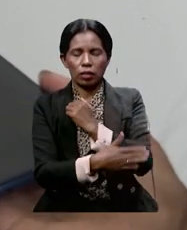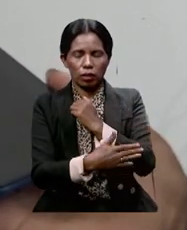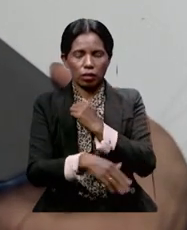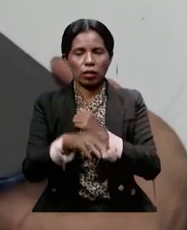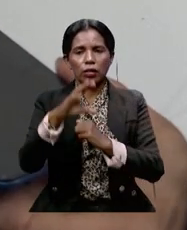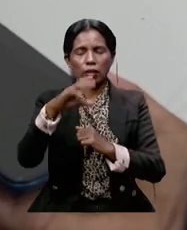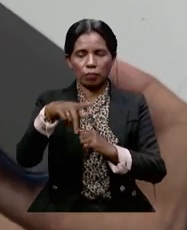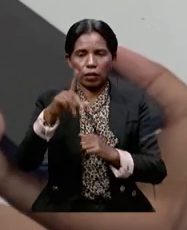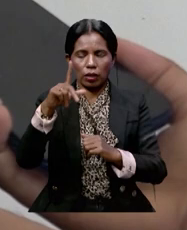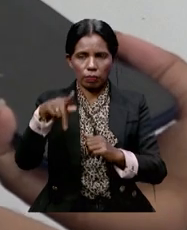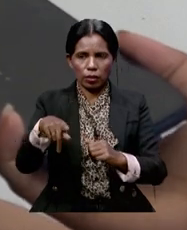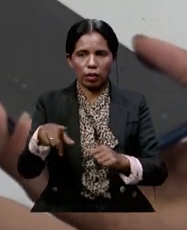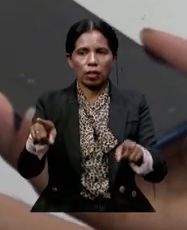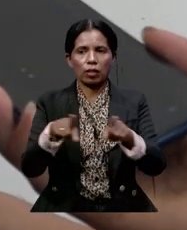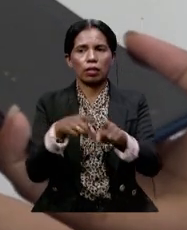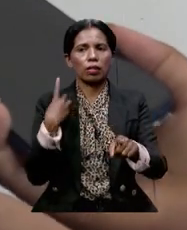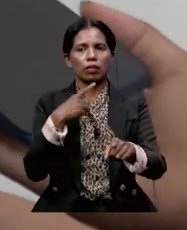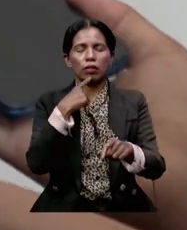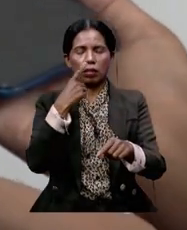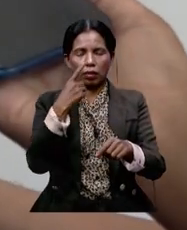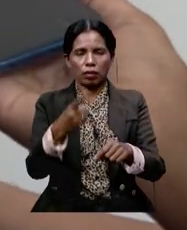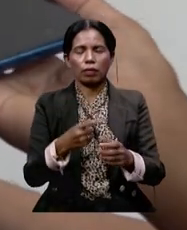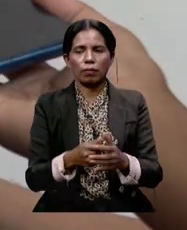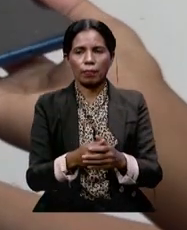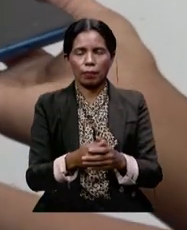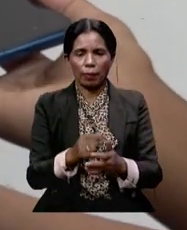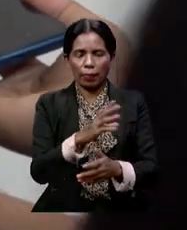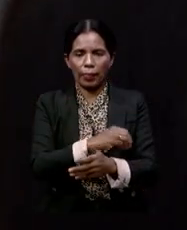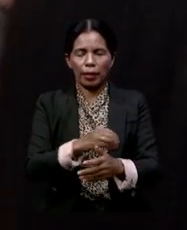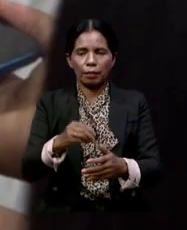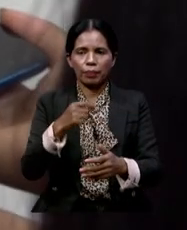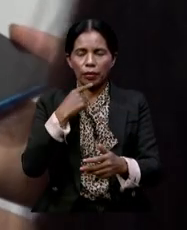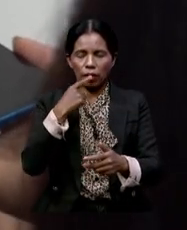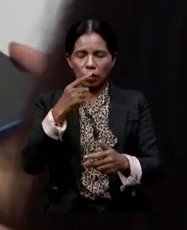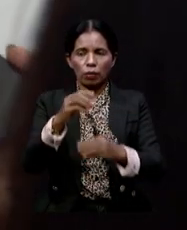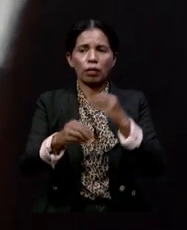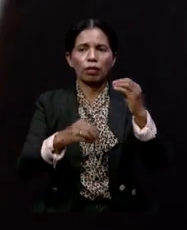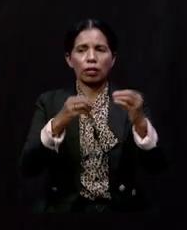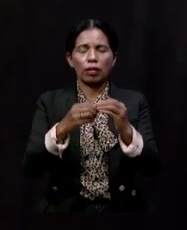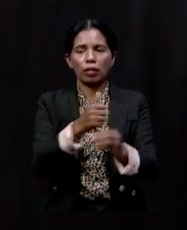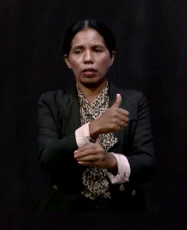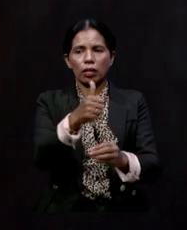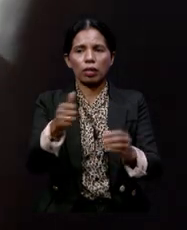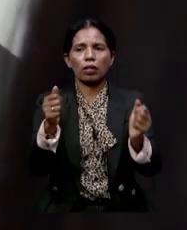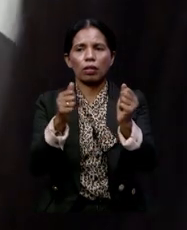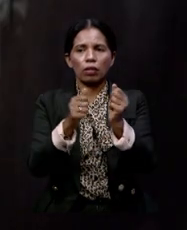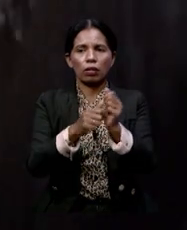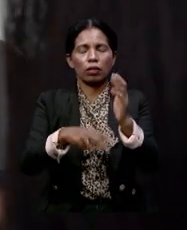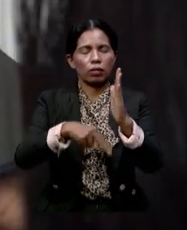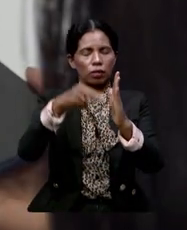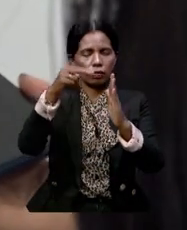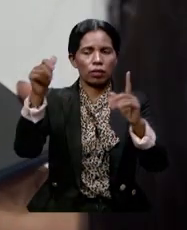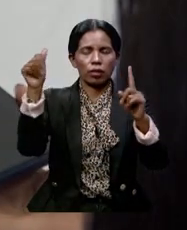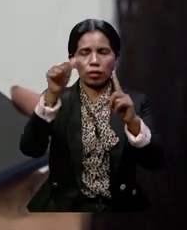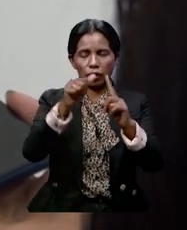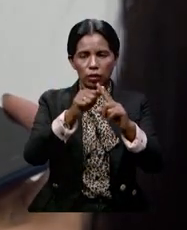CPLP Ninian, a nação intervenção em Cernavés através da bancada expressa, e dita que o nível de atingimento e